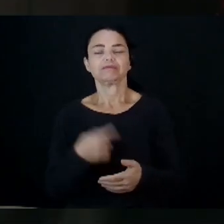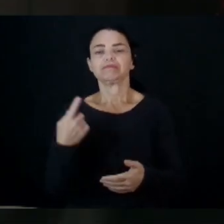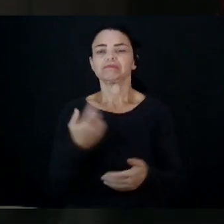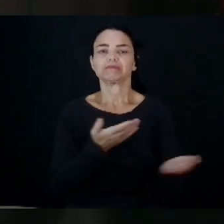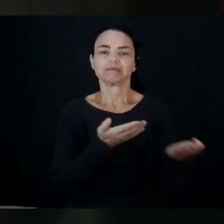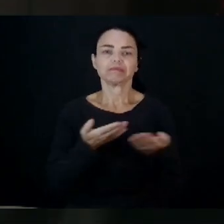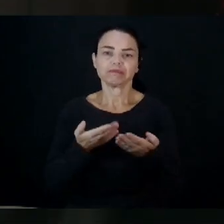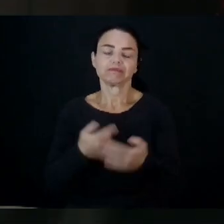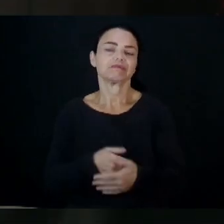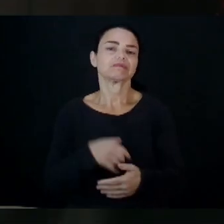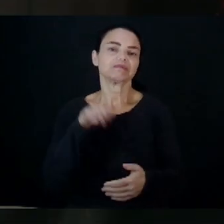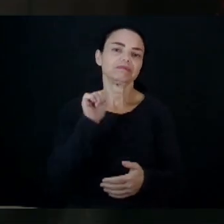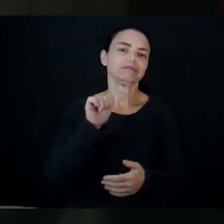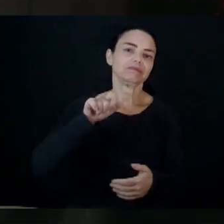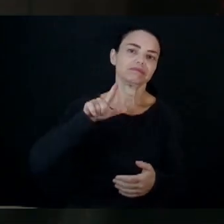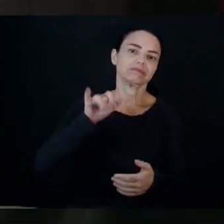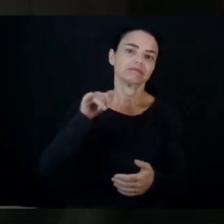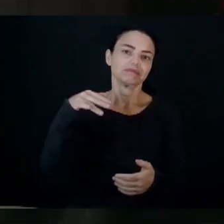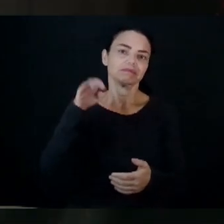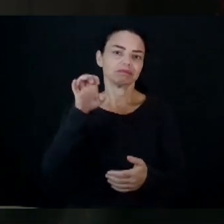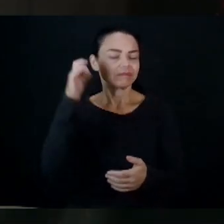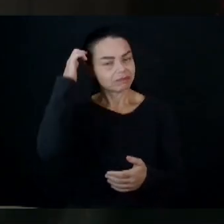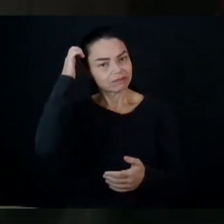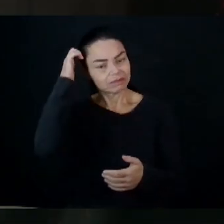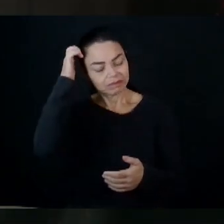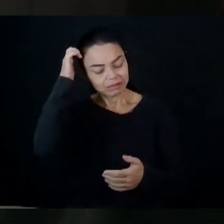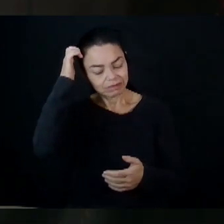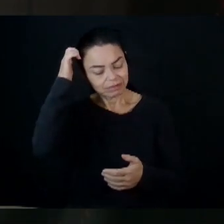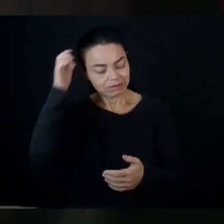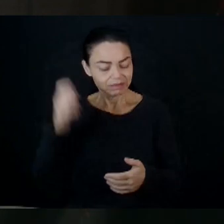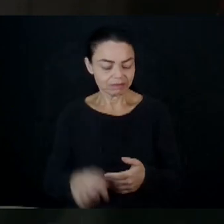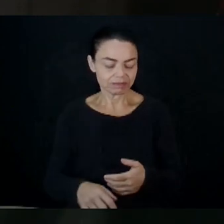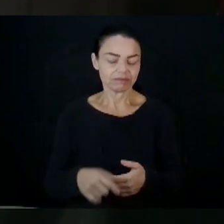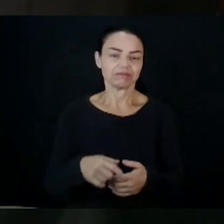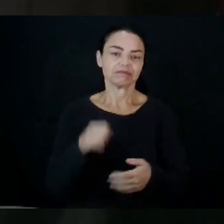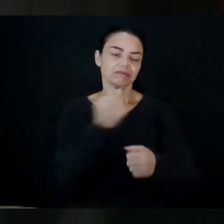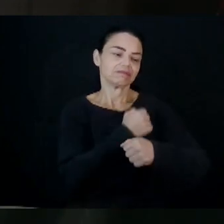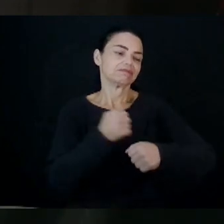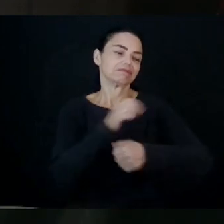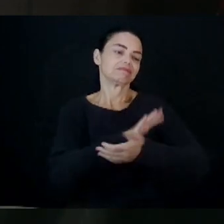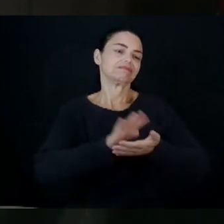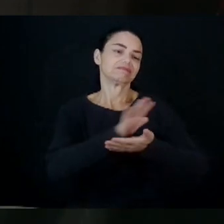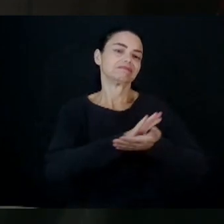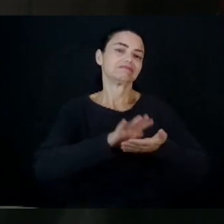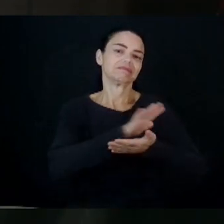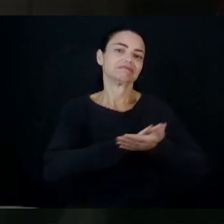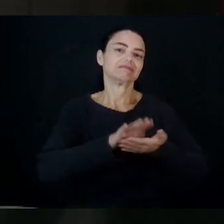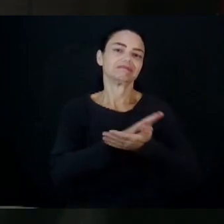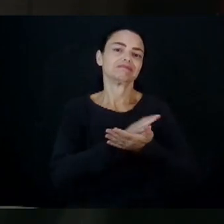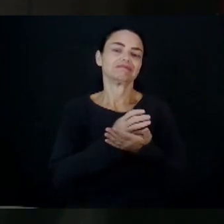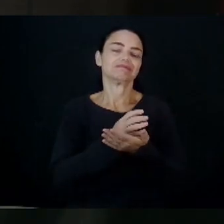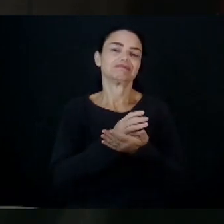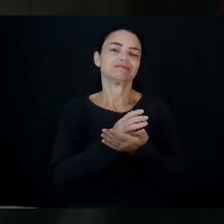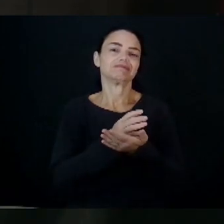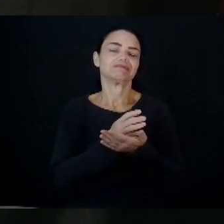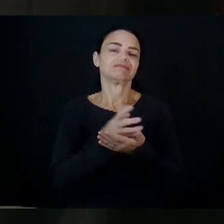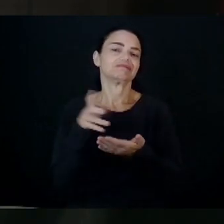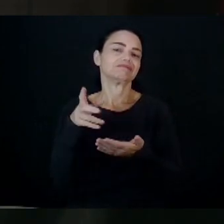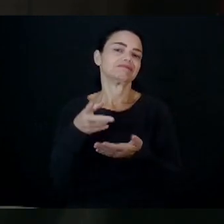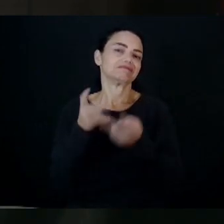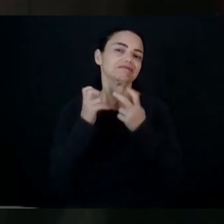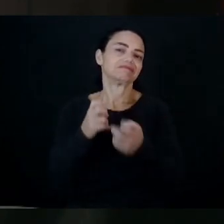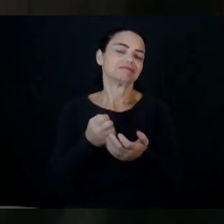Aline Rocha, do Jardim Guanabara. Lavo louça ouvindo podcast, respondendo WhatsApp e pensando no